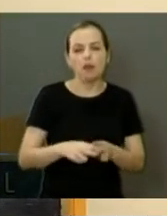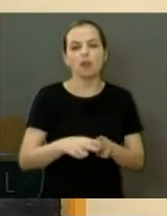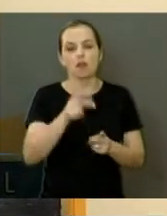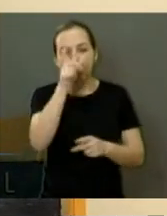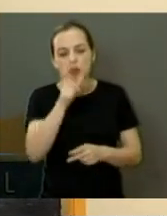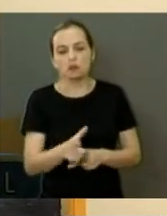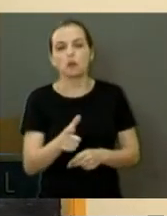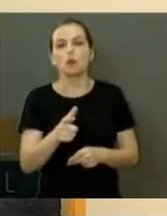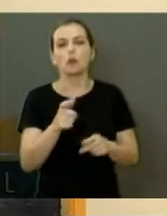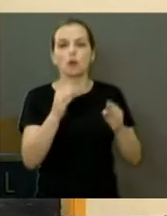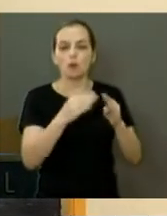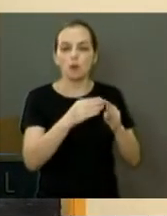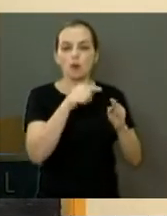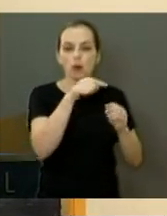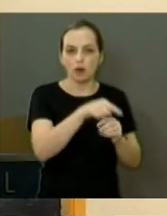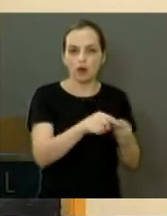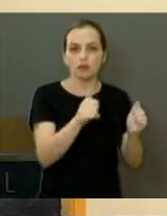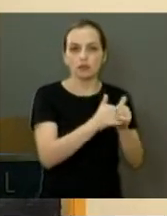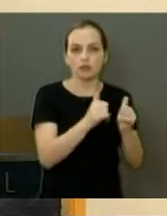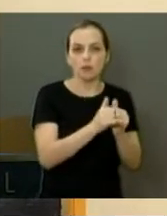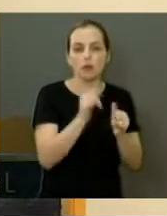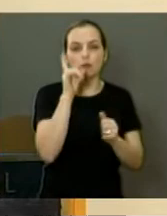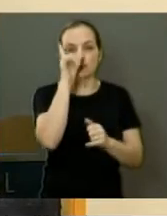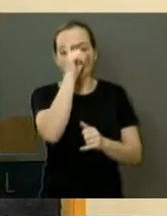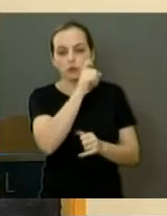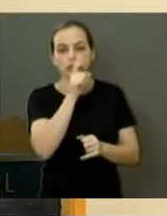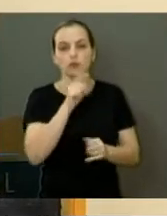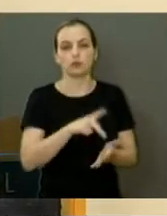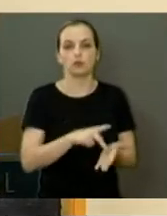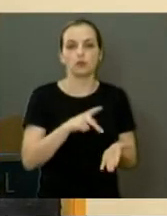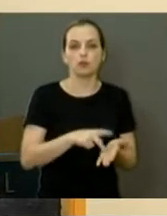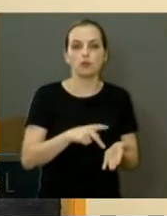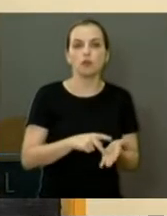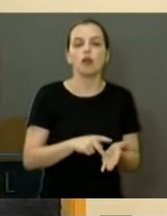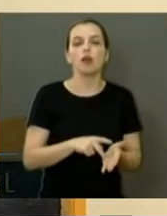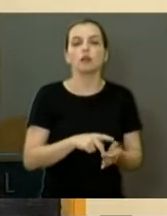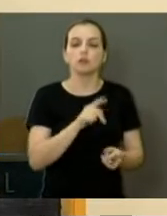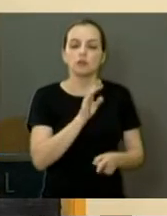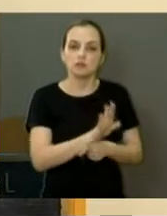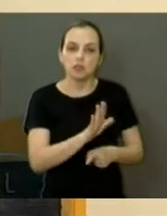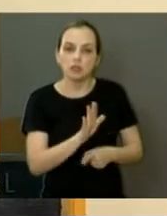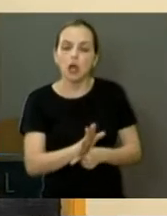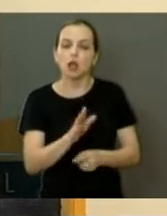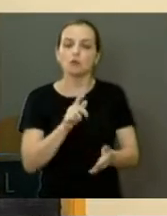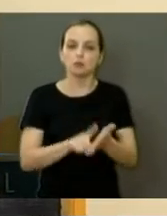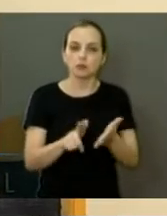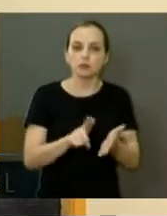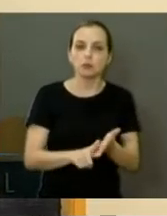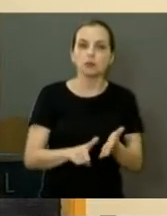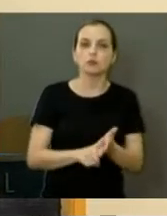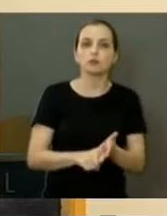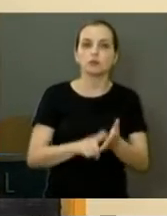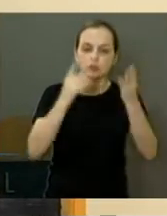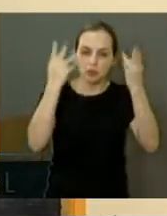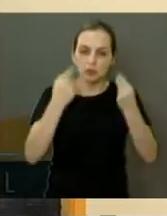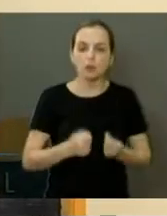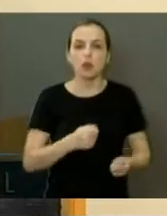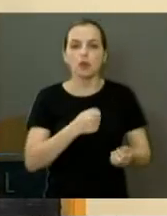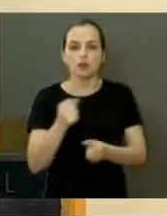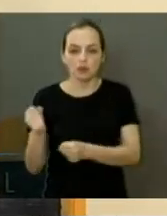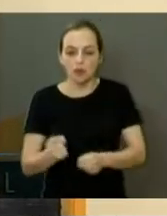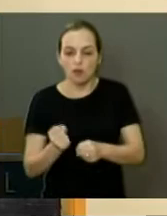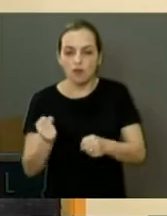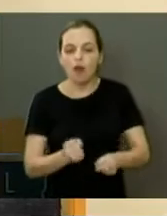braço, enfim, está com dificuldade. Então, realmente, ele vai lá, faz uma boa ação, limpa, varre, faz a varrição,